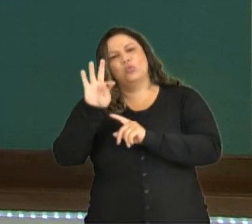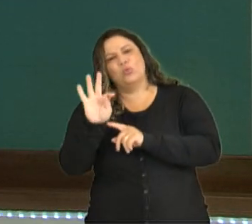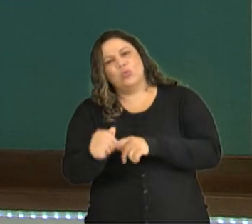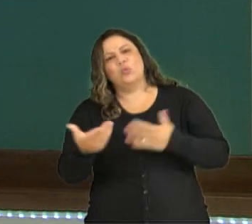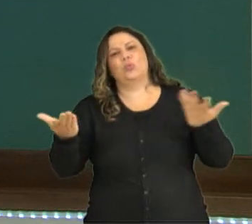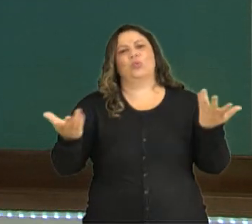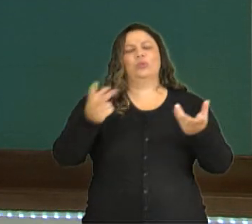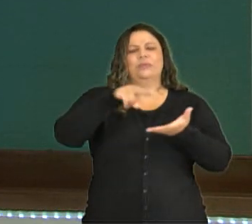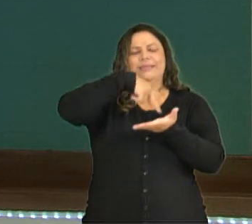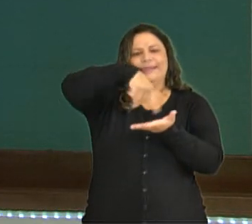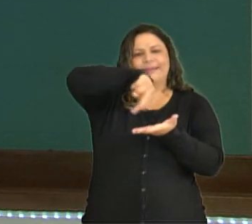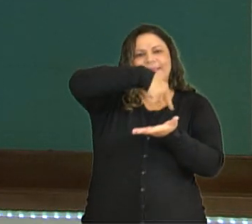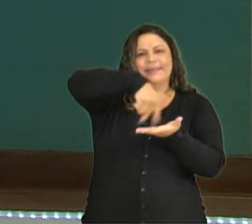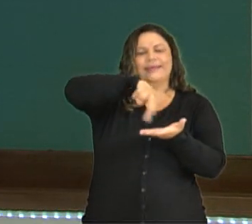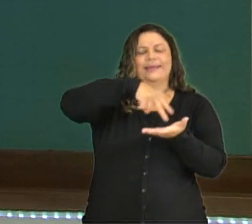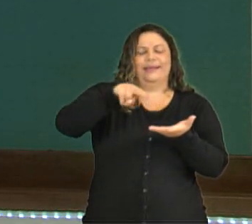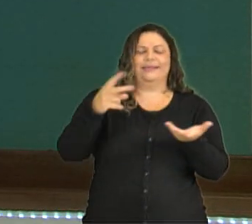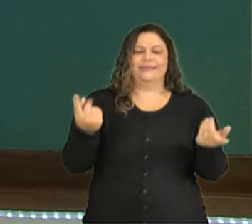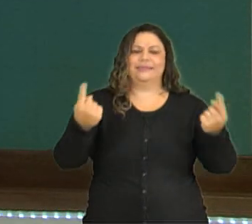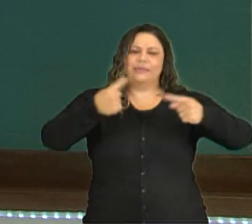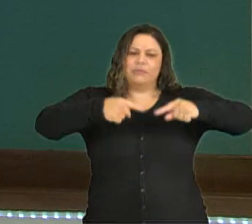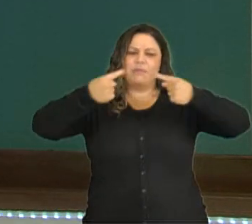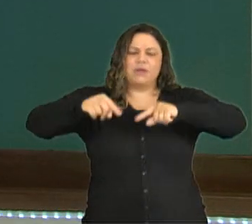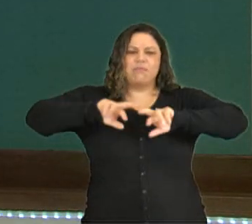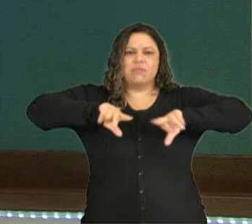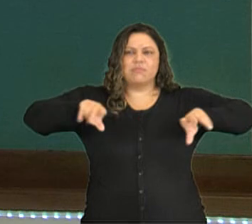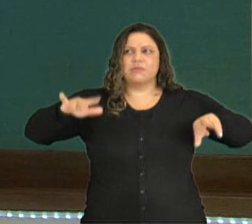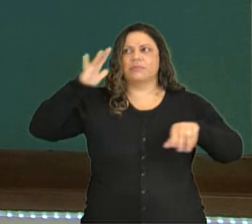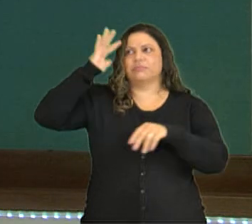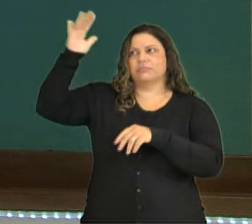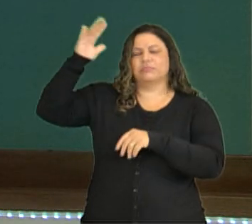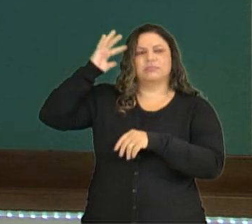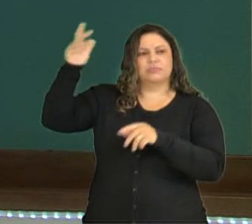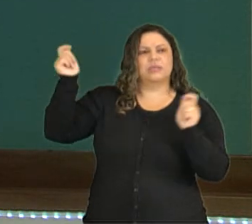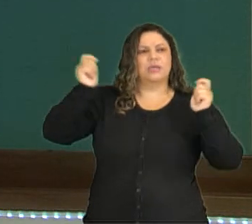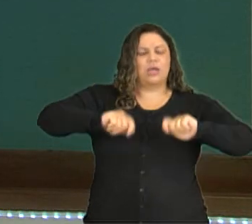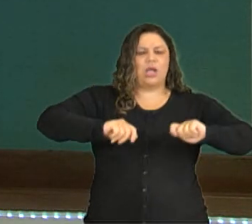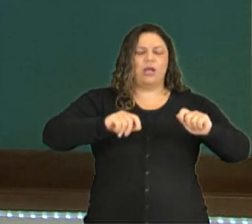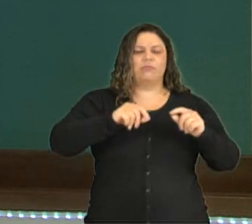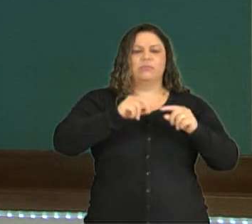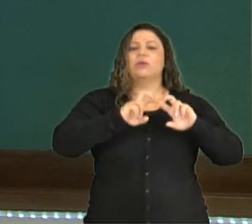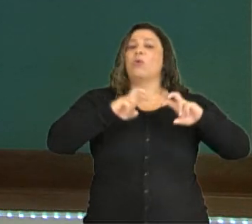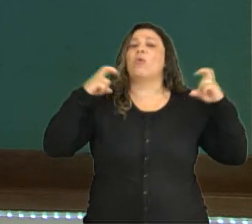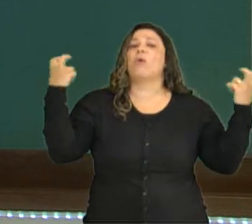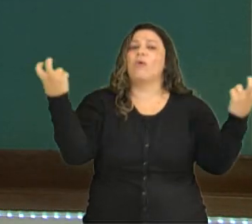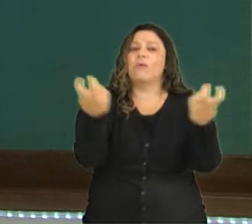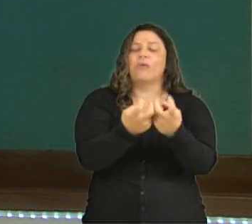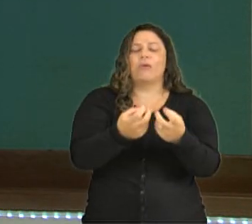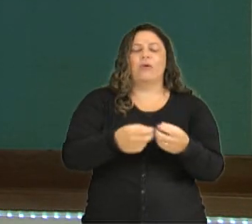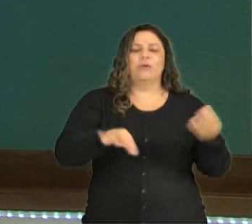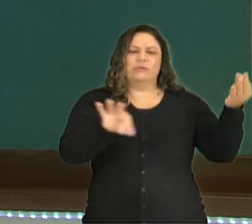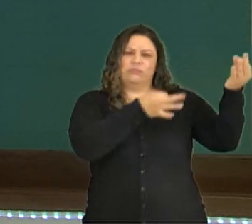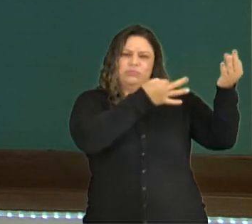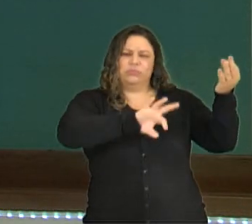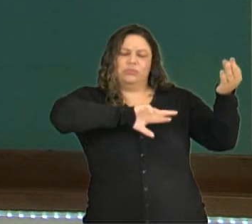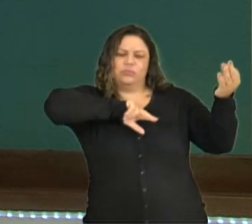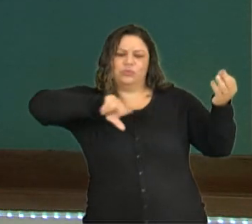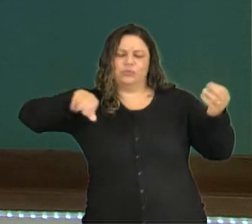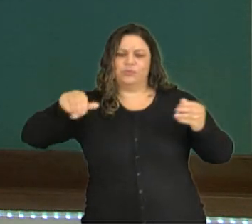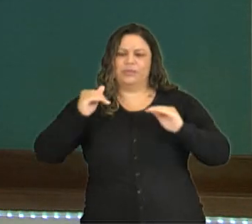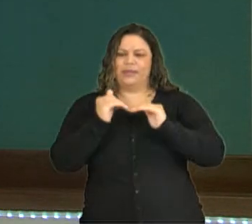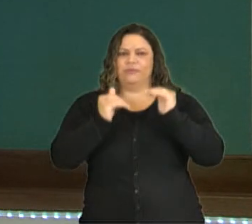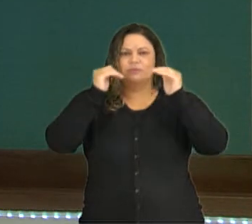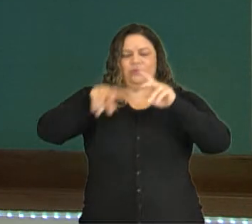jogo, sobre a sua filosofia, sobre a roda de capoeira, quais são os seus instrumentos e sobre a graduação.